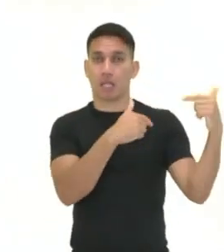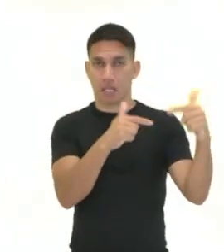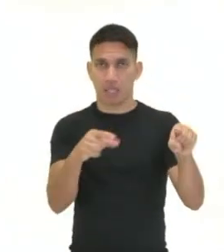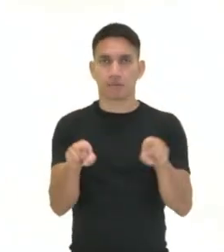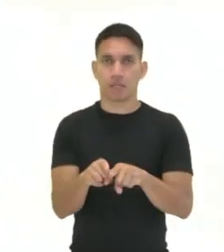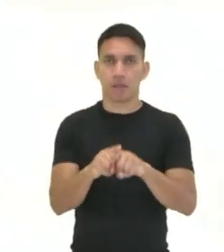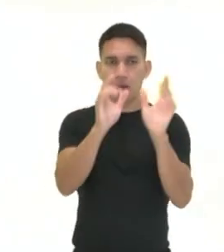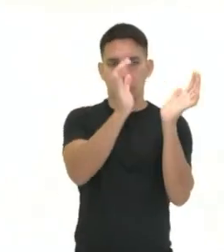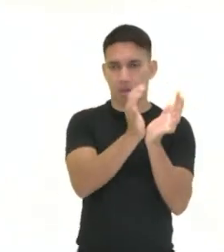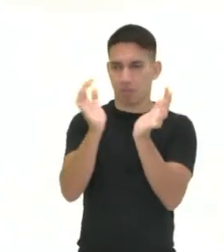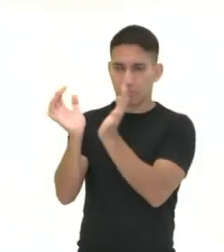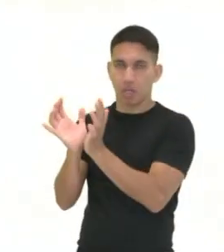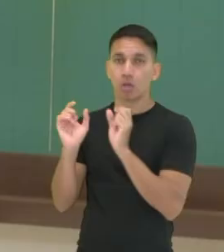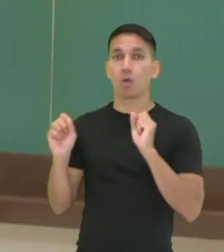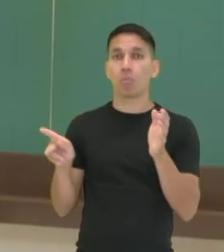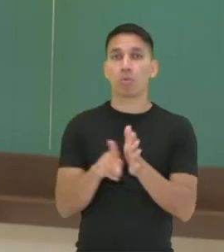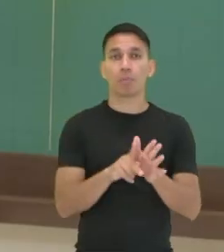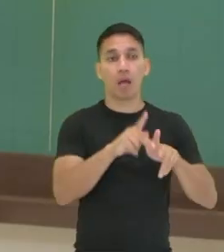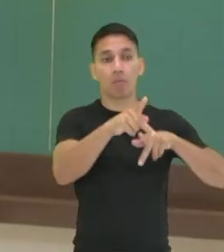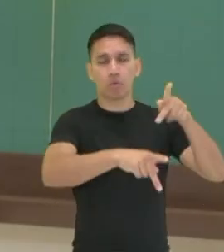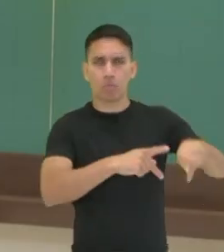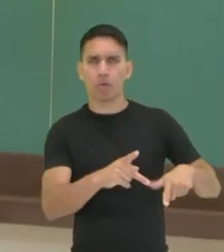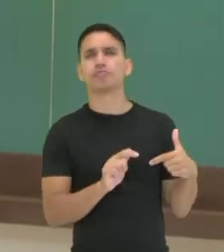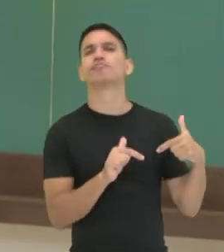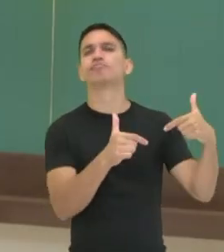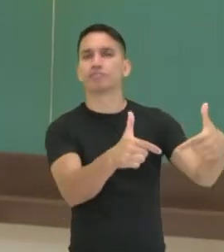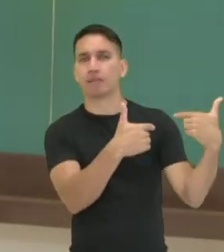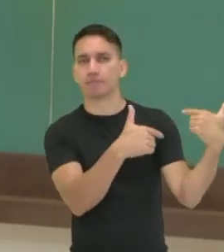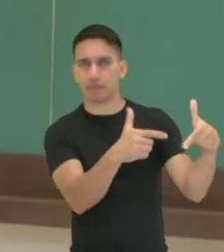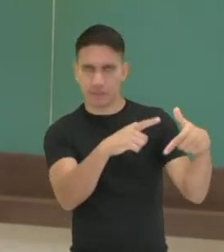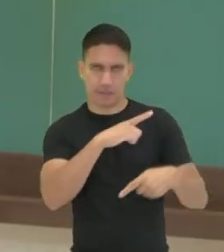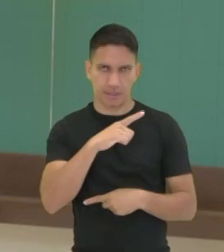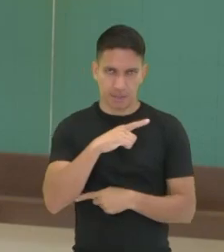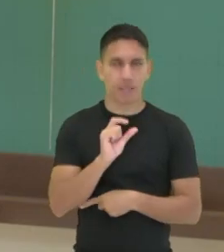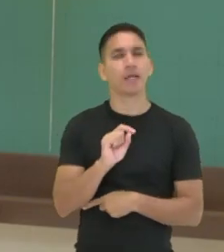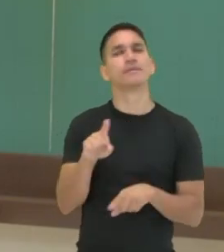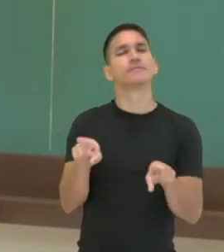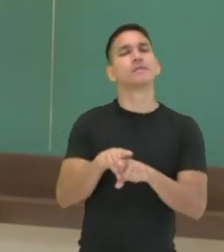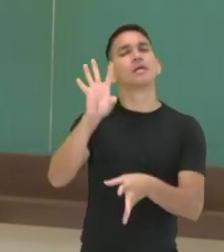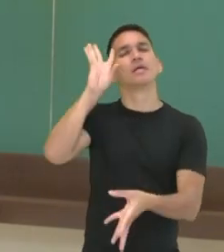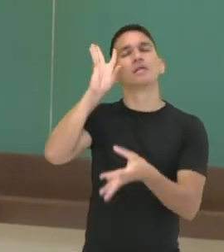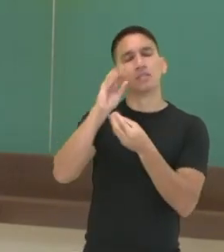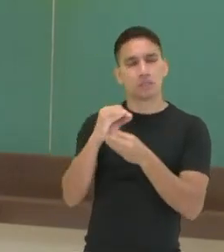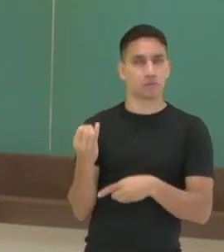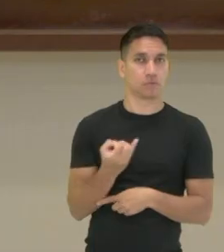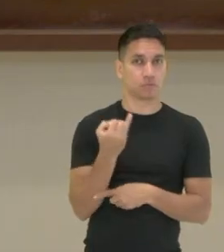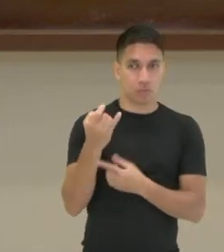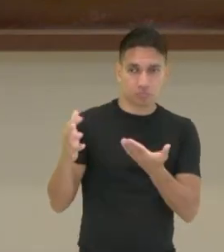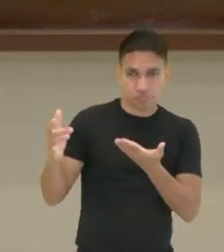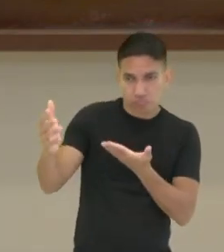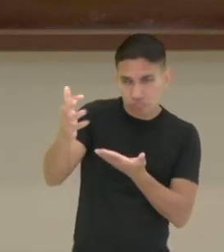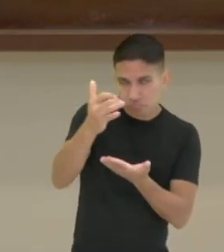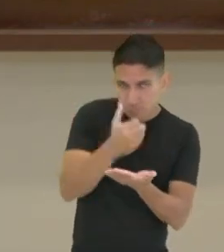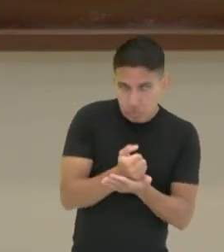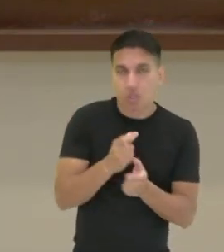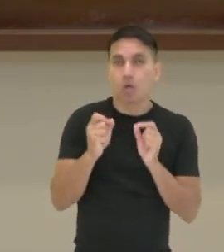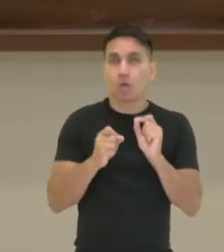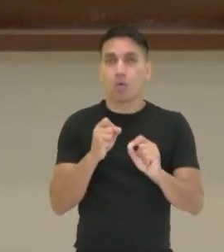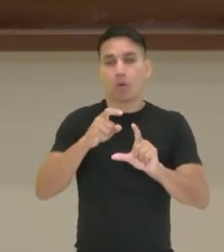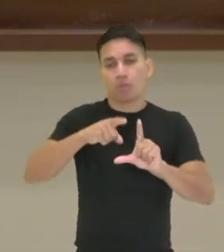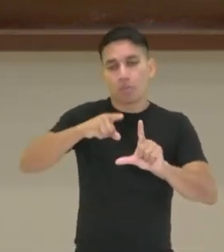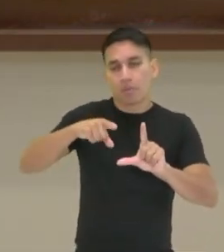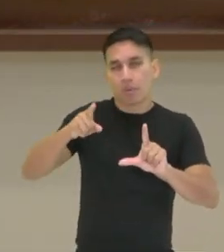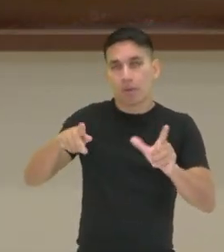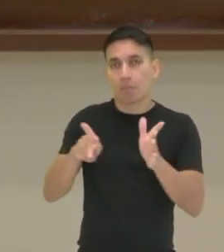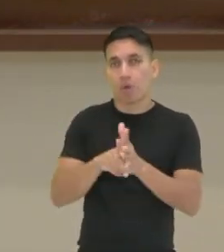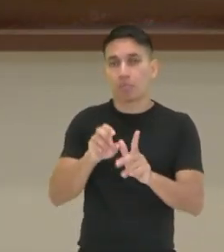como população economicamente ativa, entendemos a importância dos dados estatísticos para a